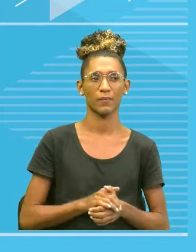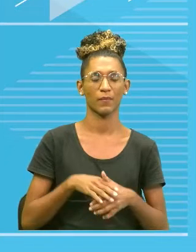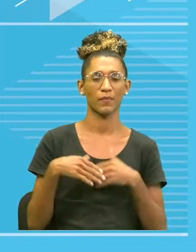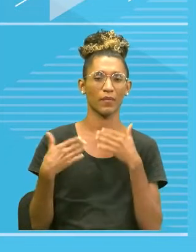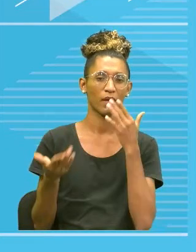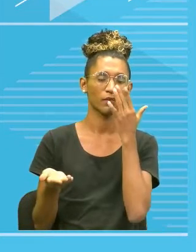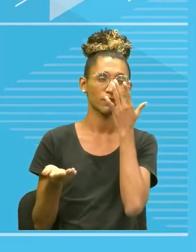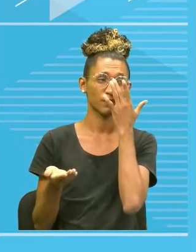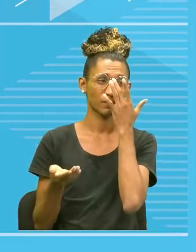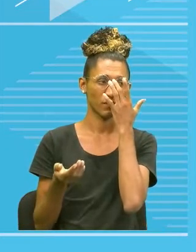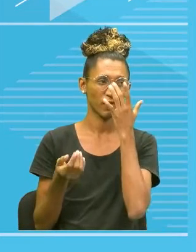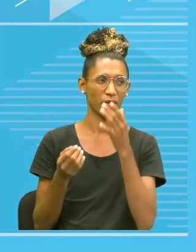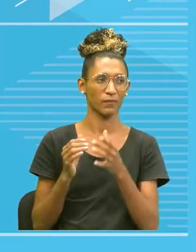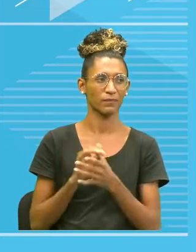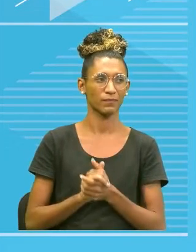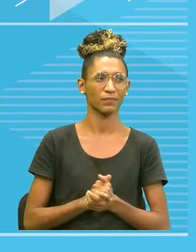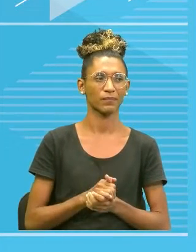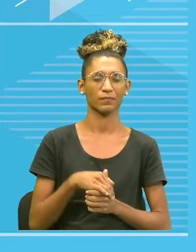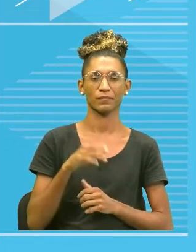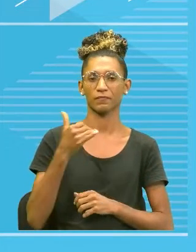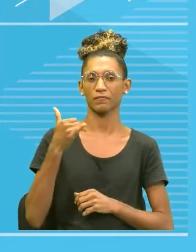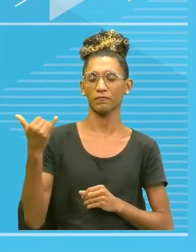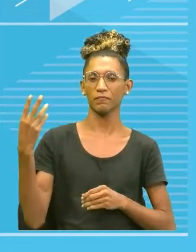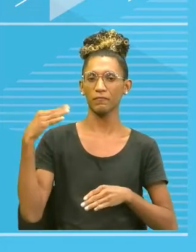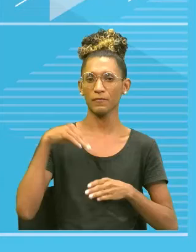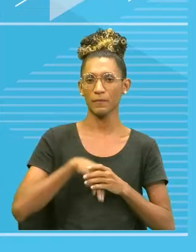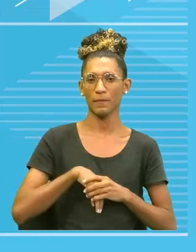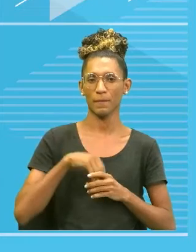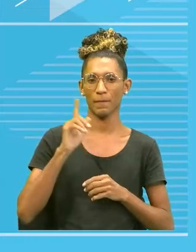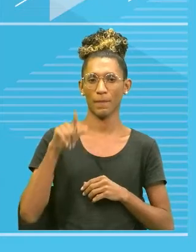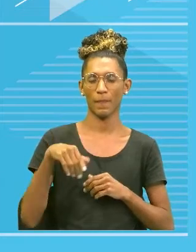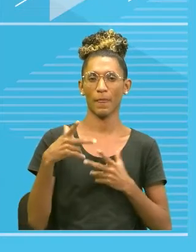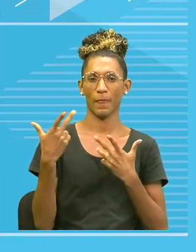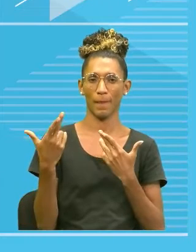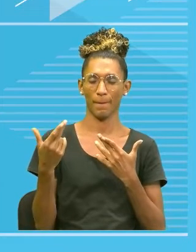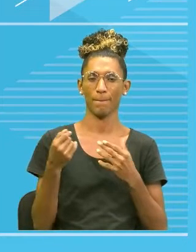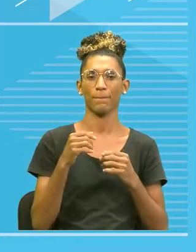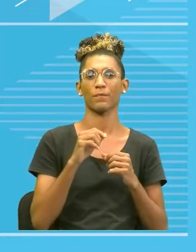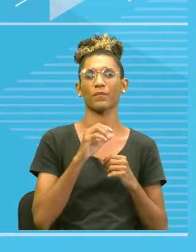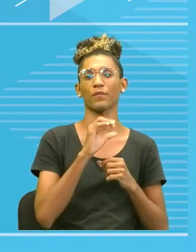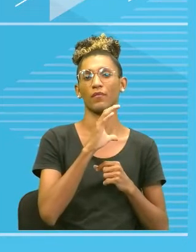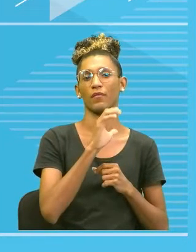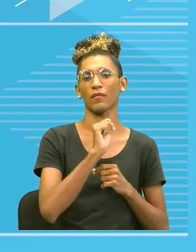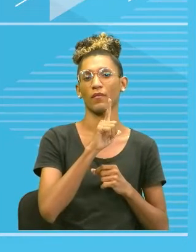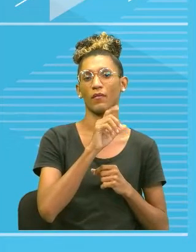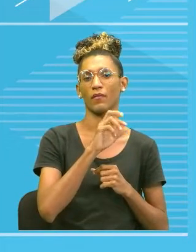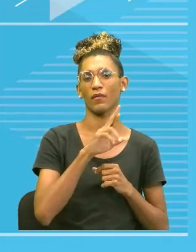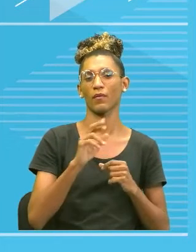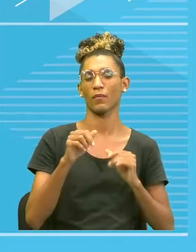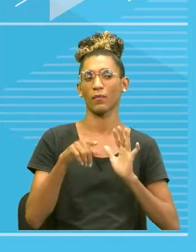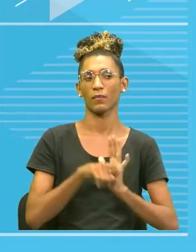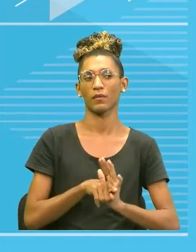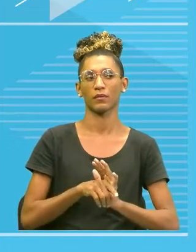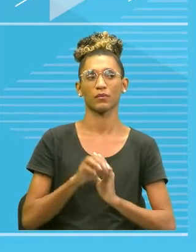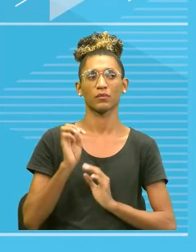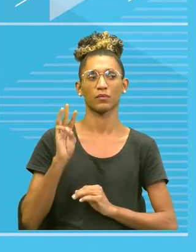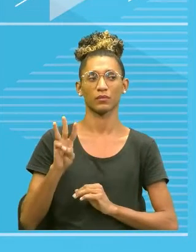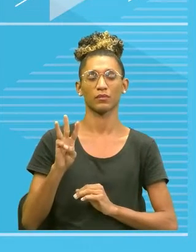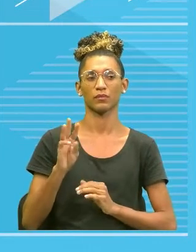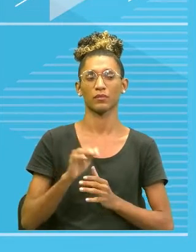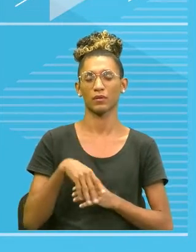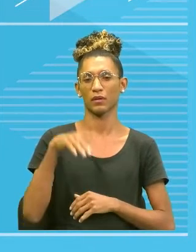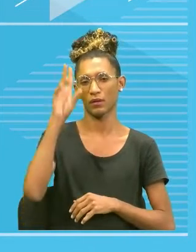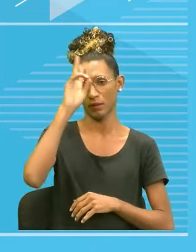calor a quantidade de energia interna é igual à quantidade de calor menos o trabalho realizado. Lembra lá que eu falei da